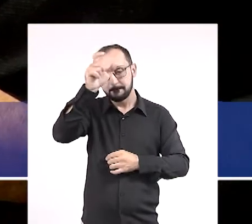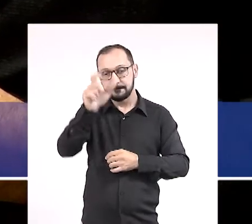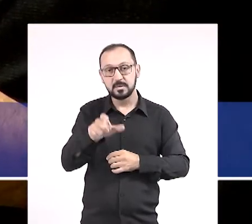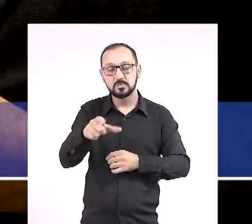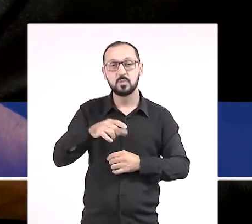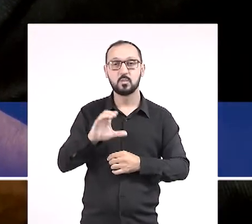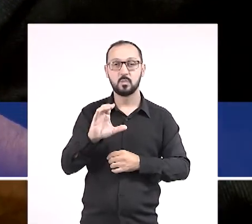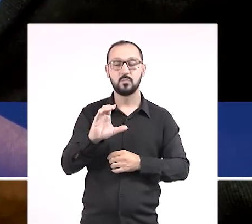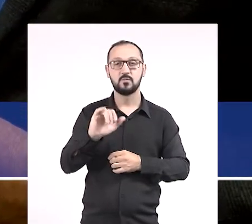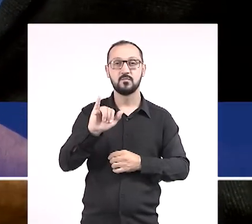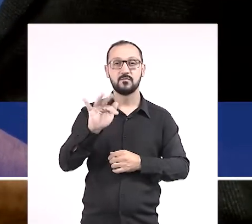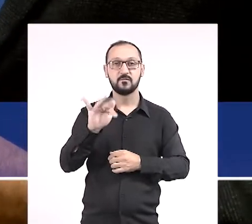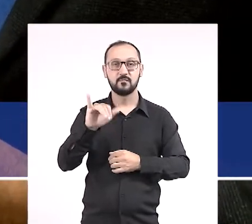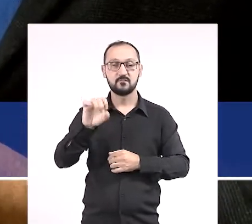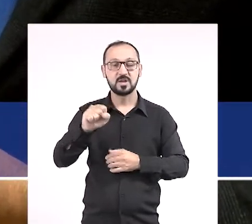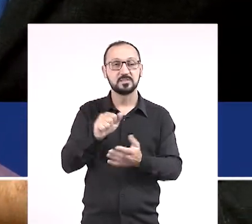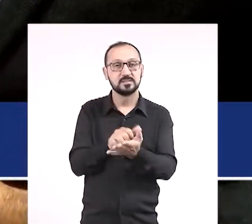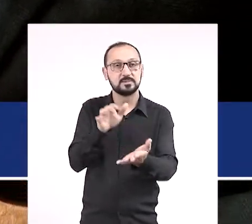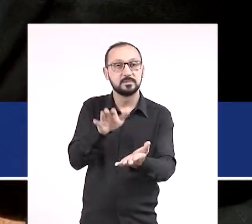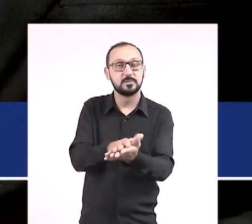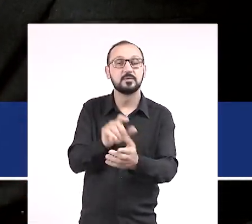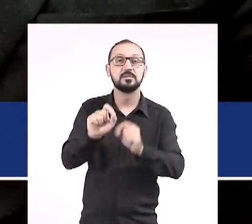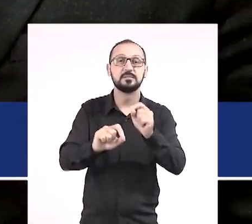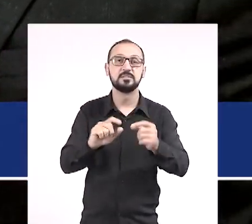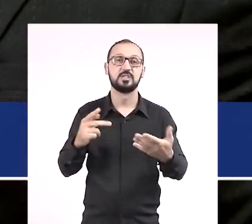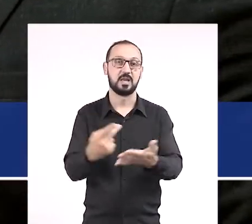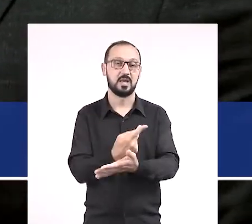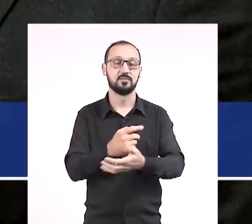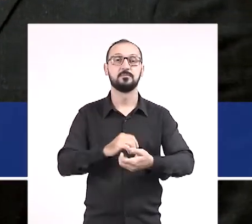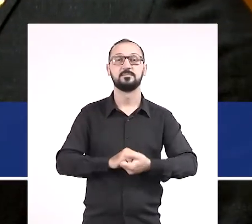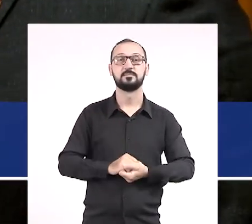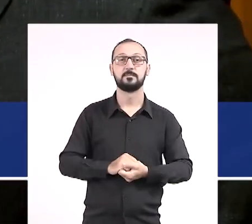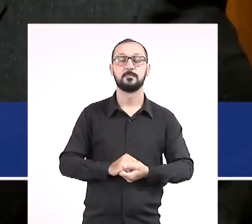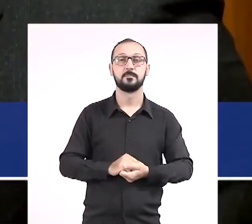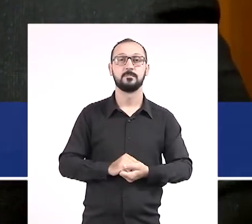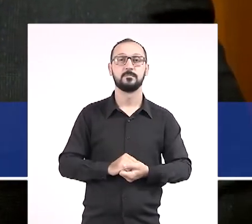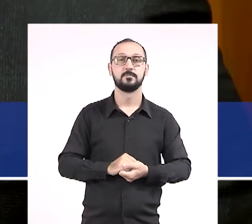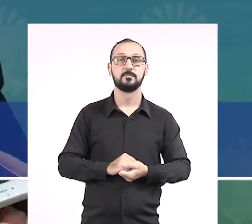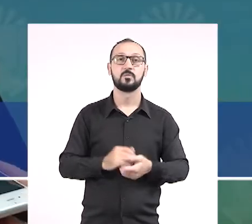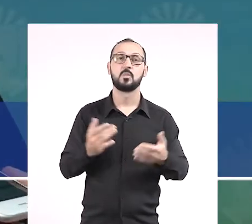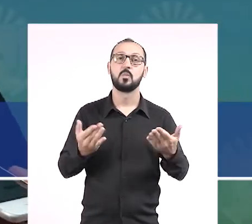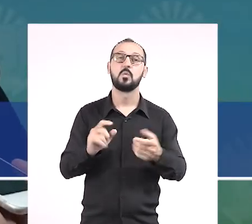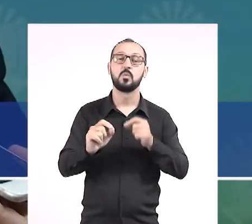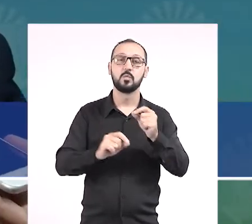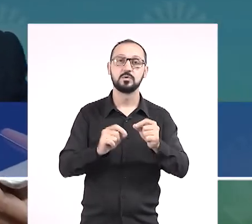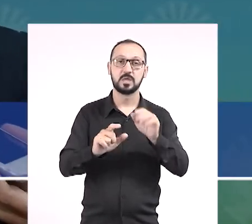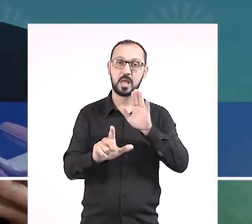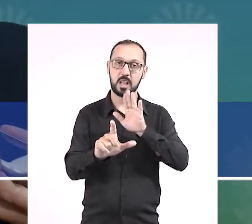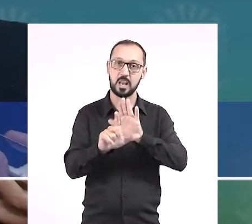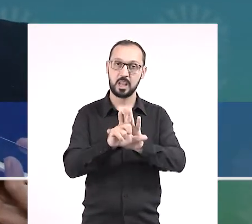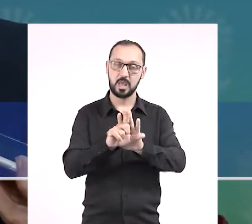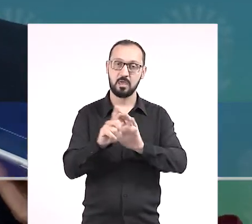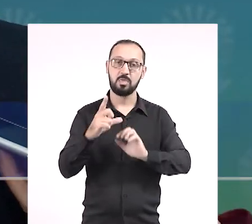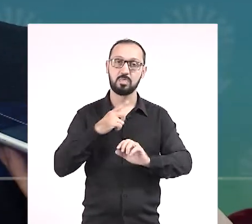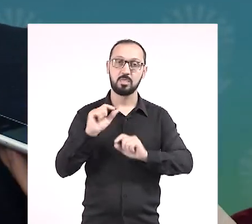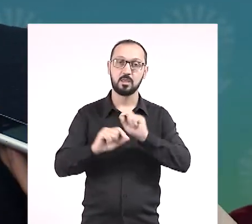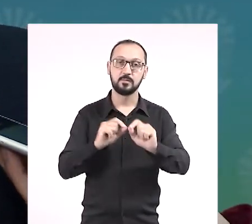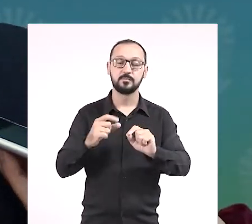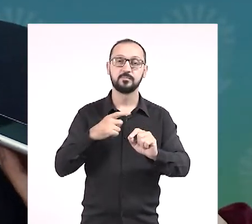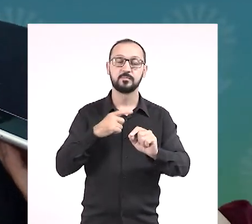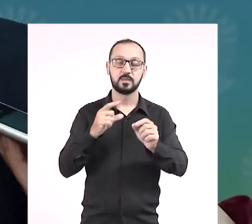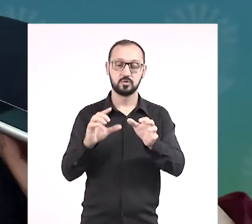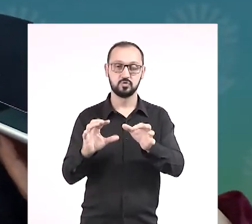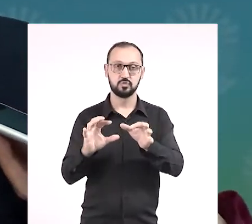que não tenham dívidas com o fisco estadual sejam penalizados indevidamente. Hoje, segundo as nossas